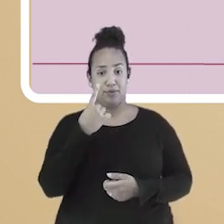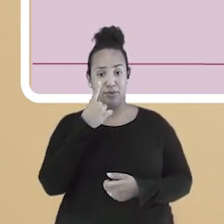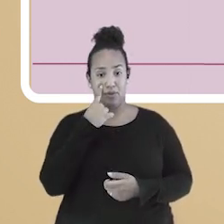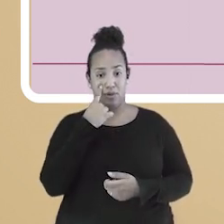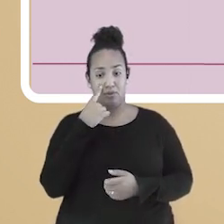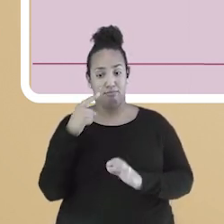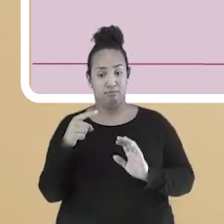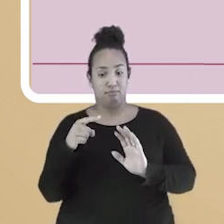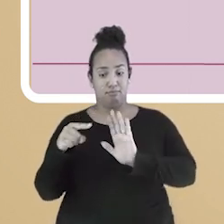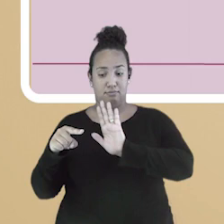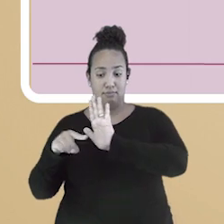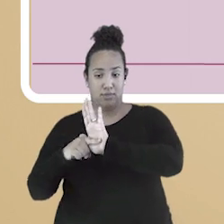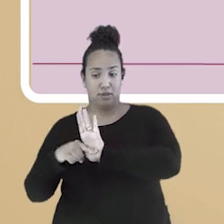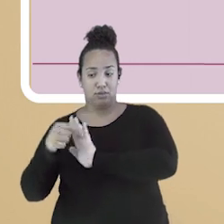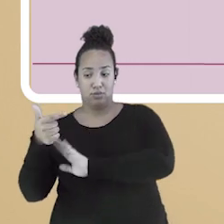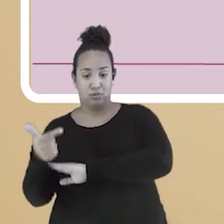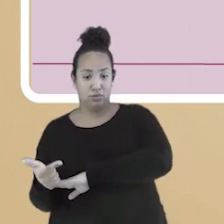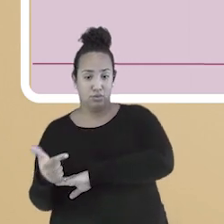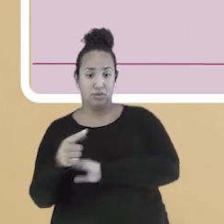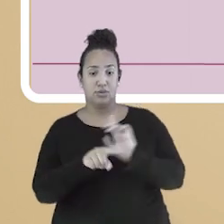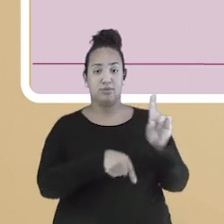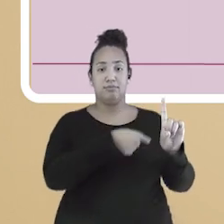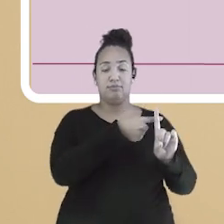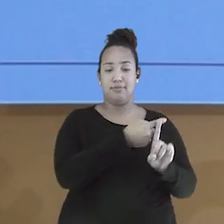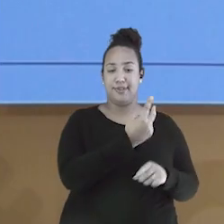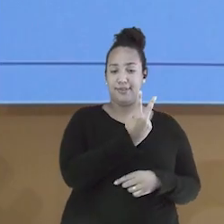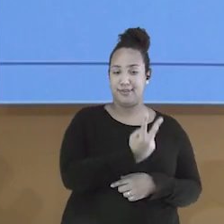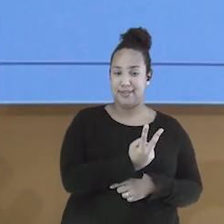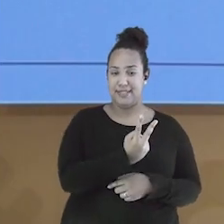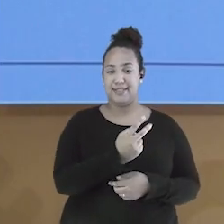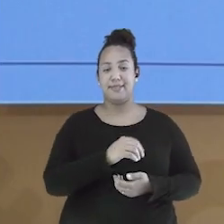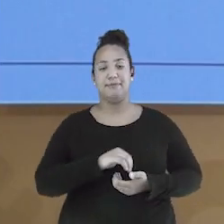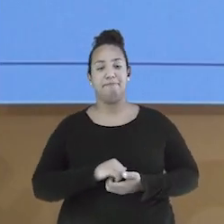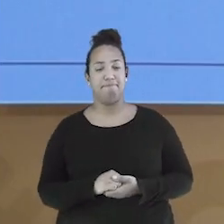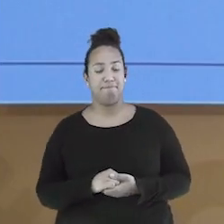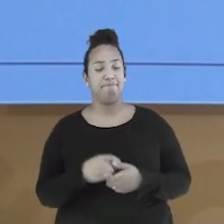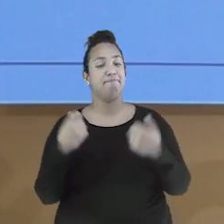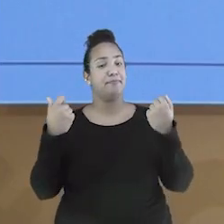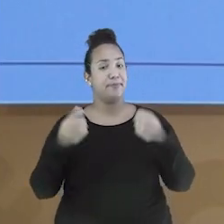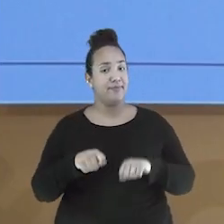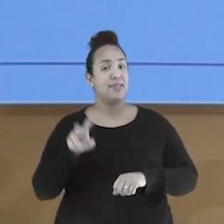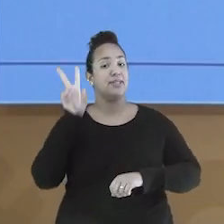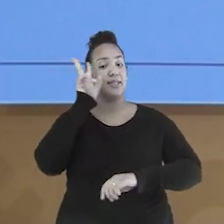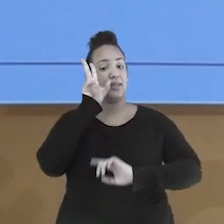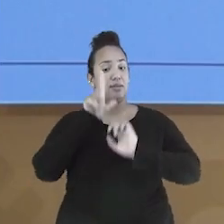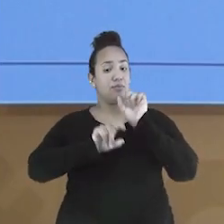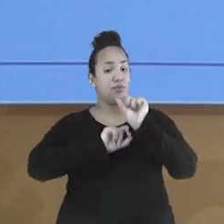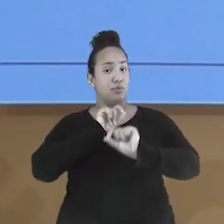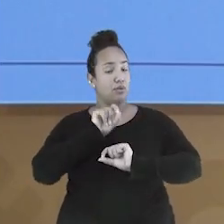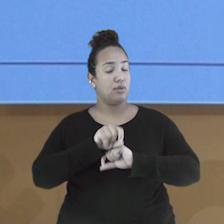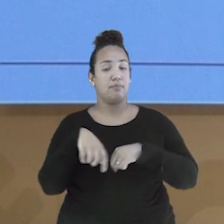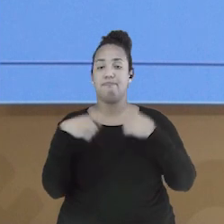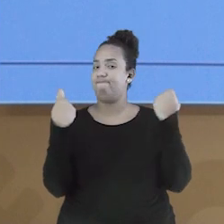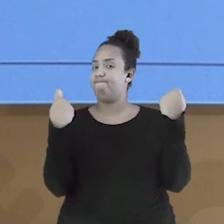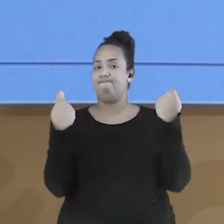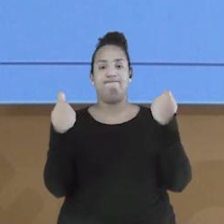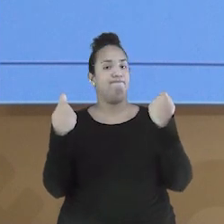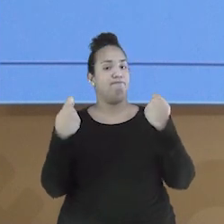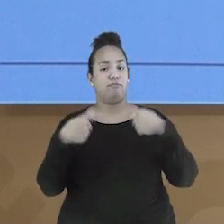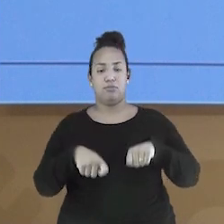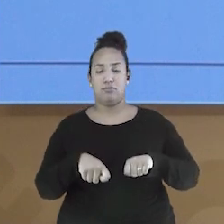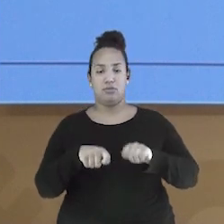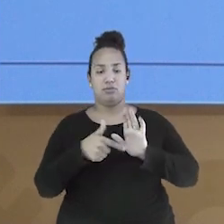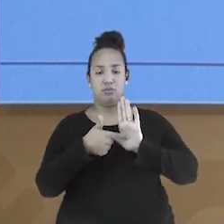menos 2 e do outro teremos o mais 2. Vale ressaltar que não precisamos representar na